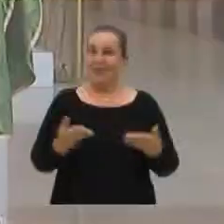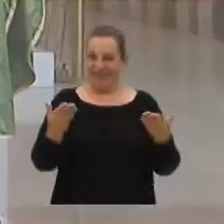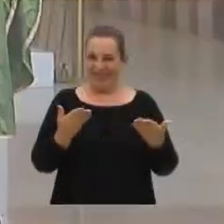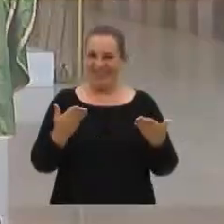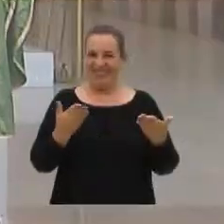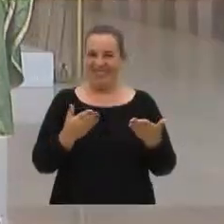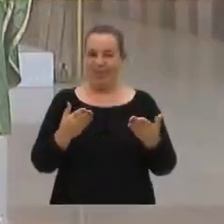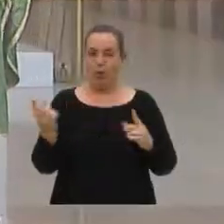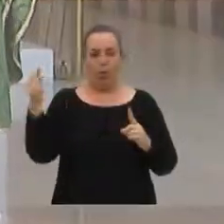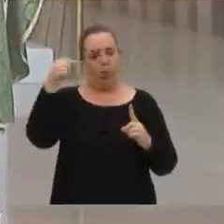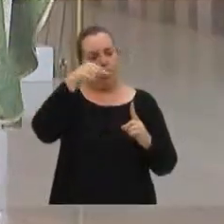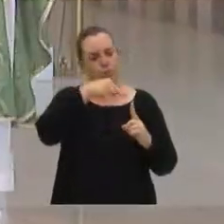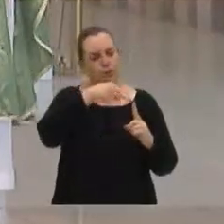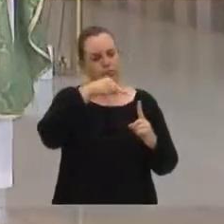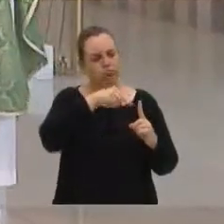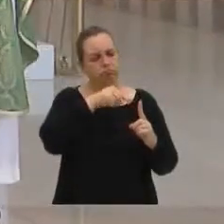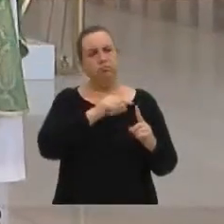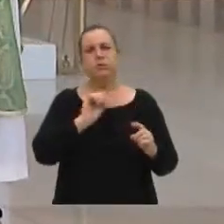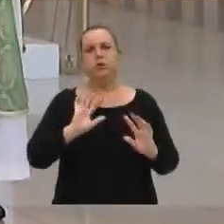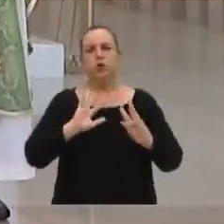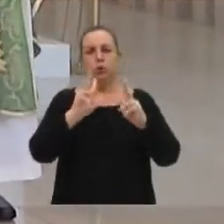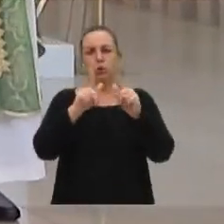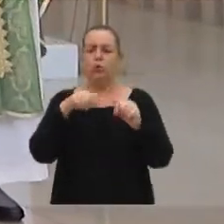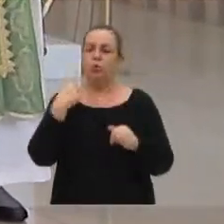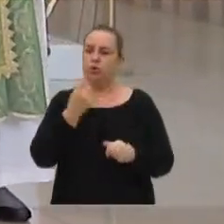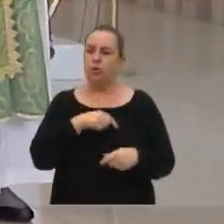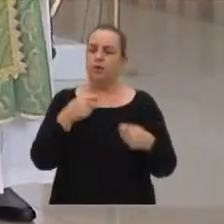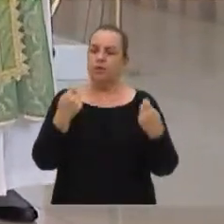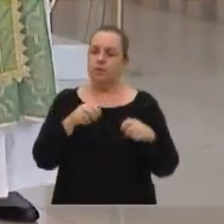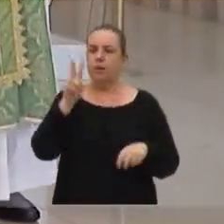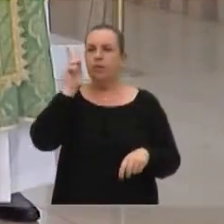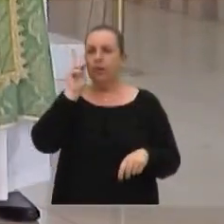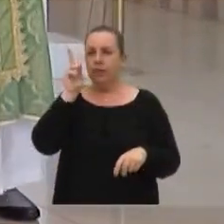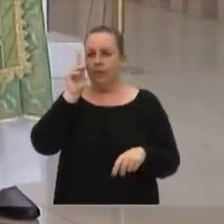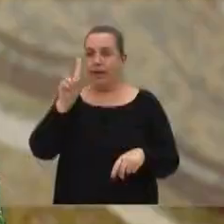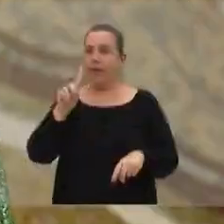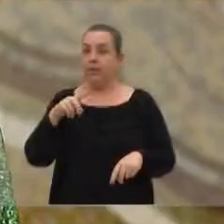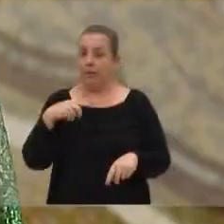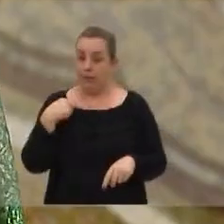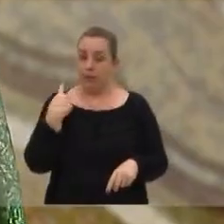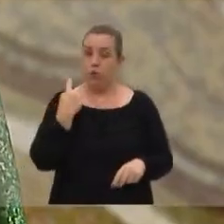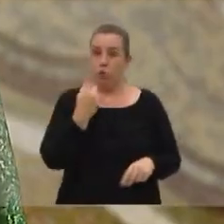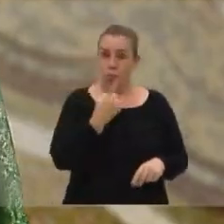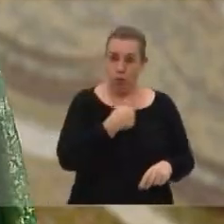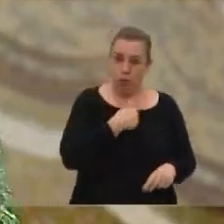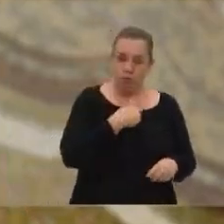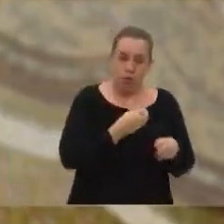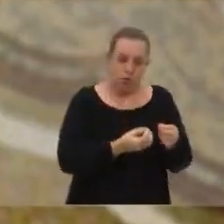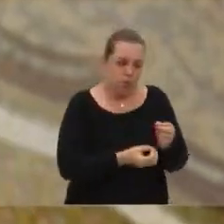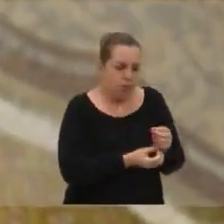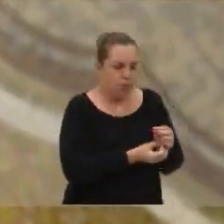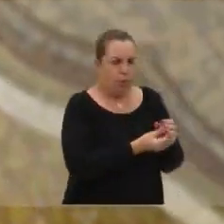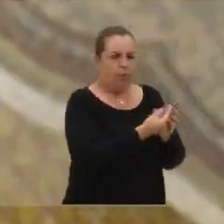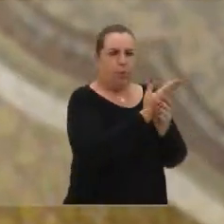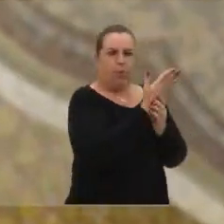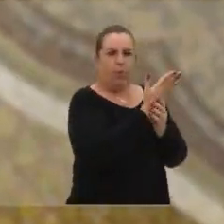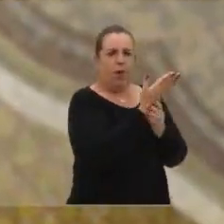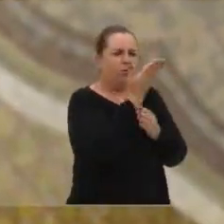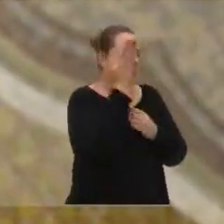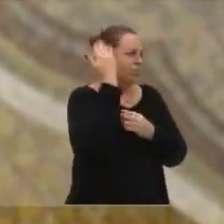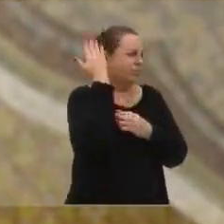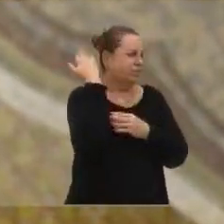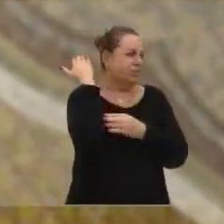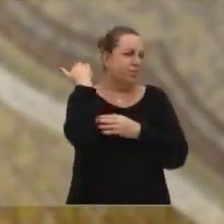com o objetivo de que todos nós lembremos que somos frutos de nossos antepassados,